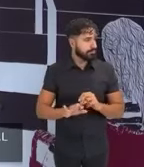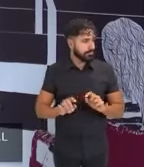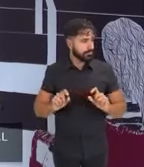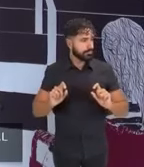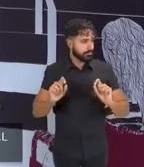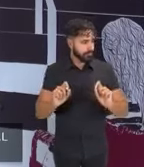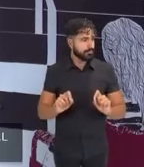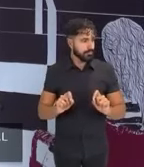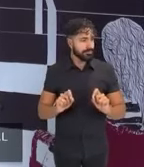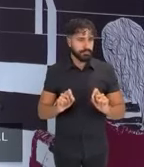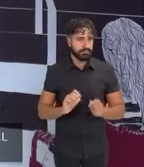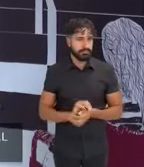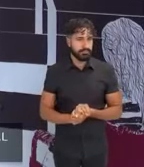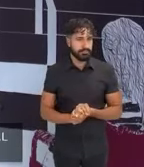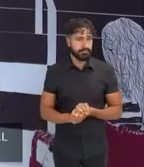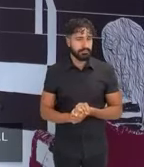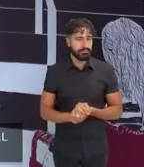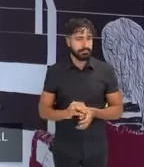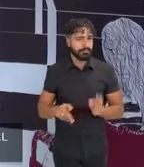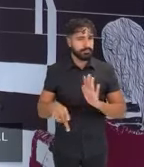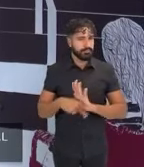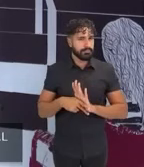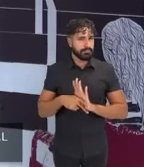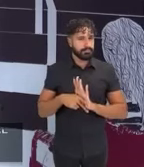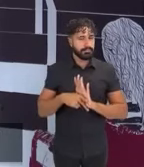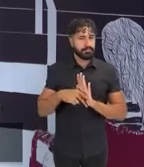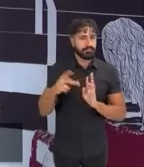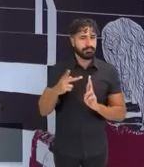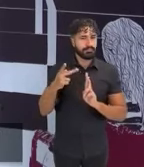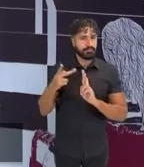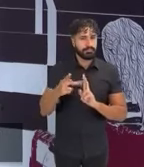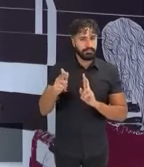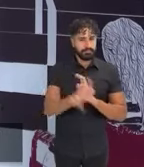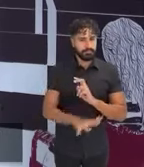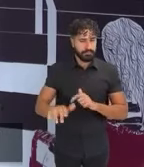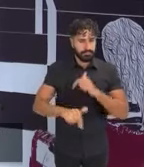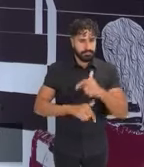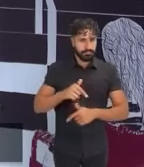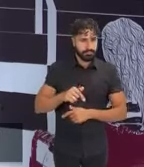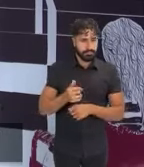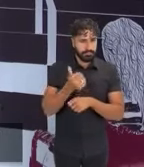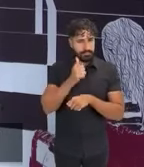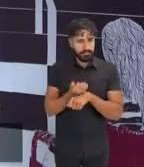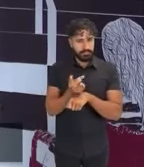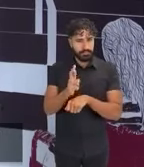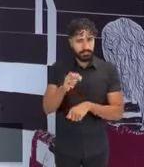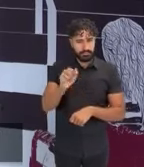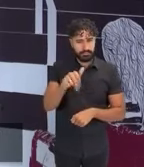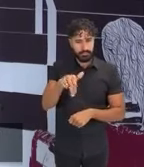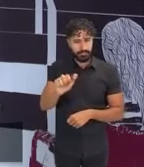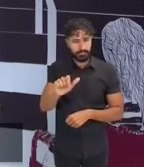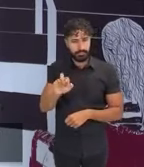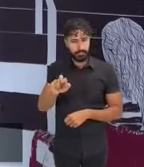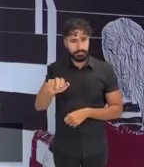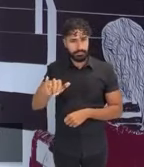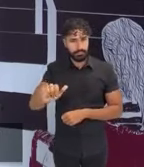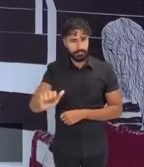estágio da Procuradoria-Geral do Trabalho, doutora Ana Lúcia